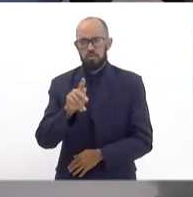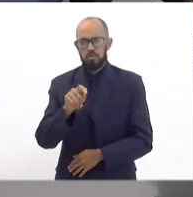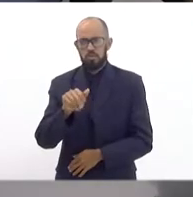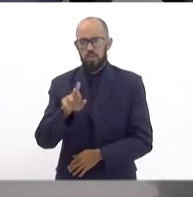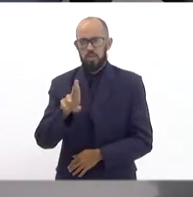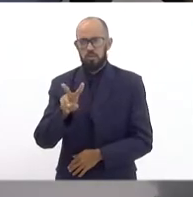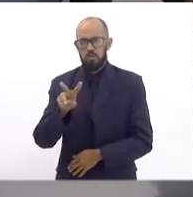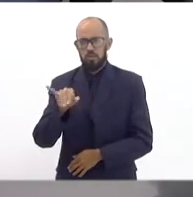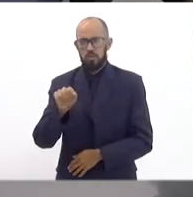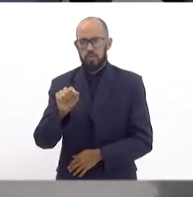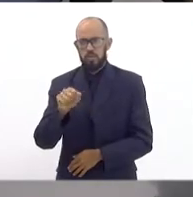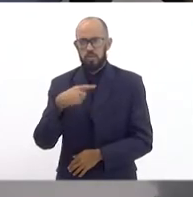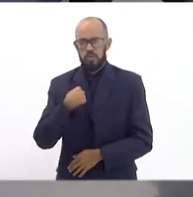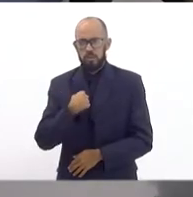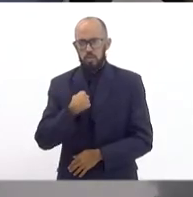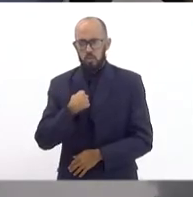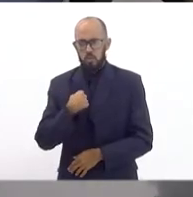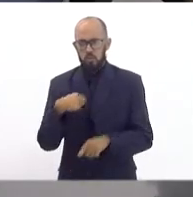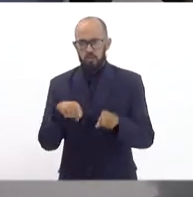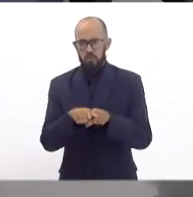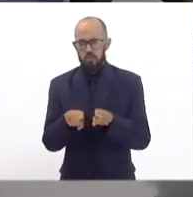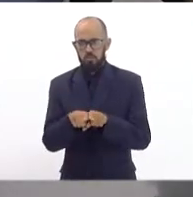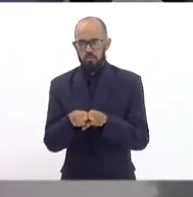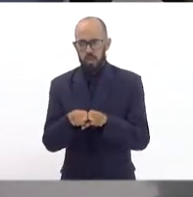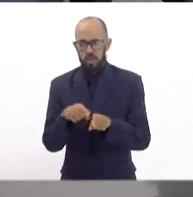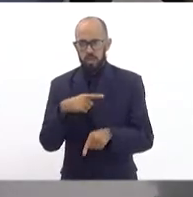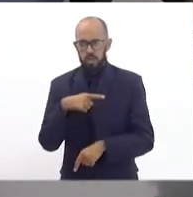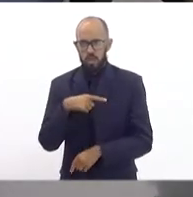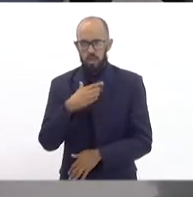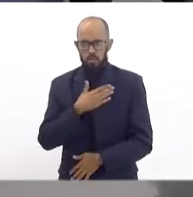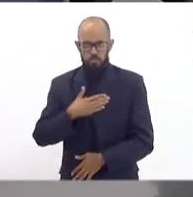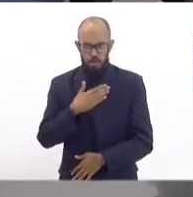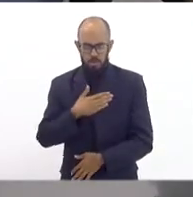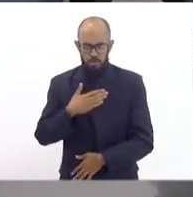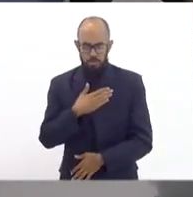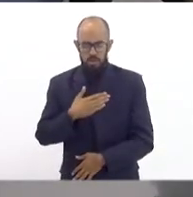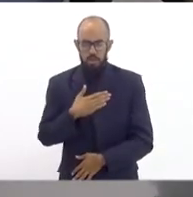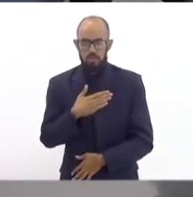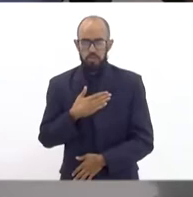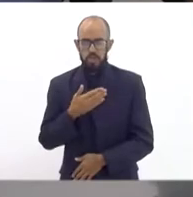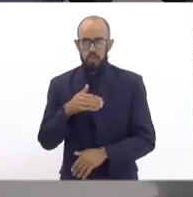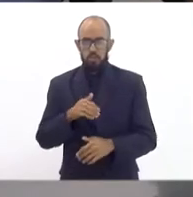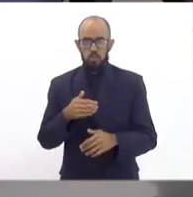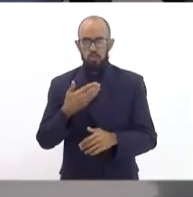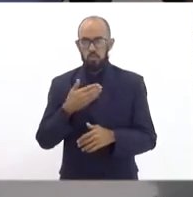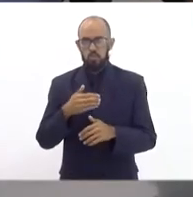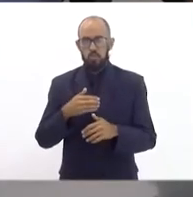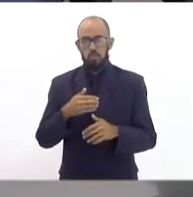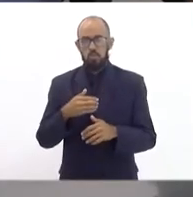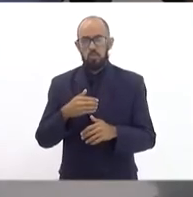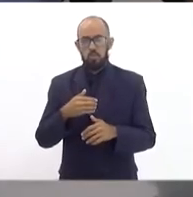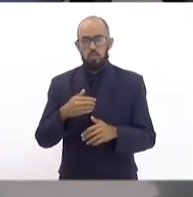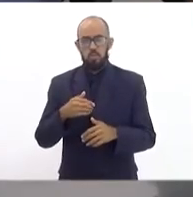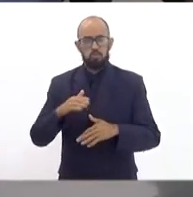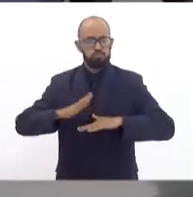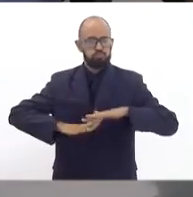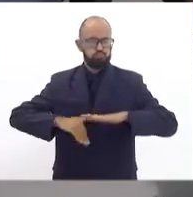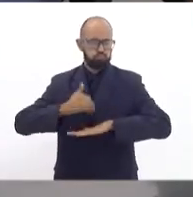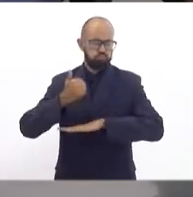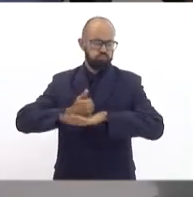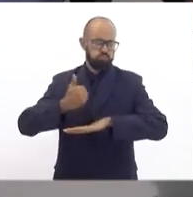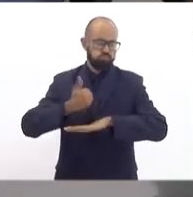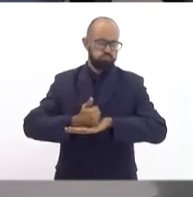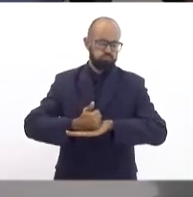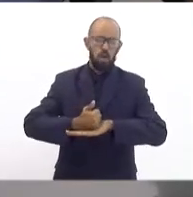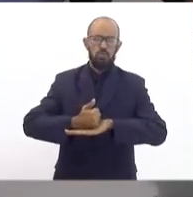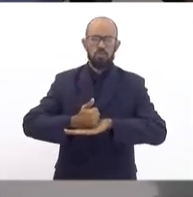inclusive, na nossa Câmara, eu tenho o prazer de estar com um dos melhores técnicos que calculam demanda do